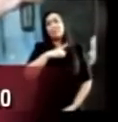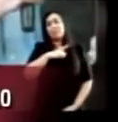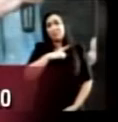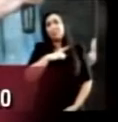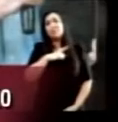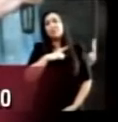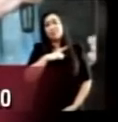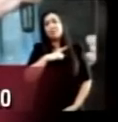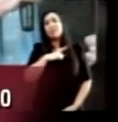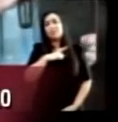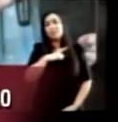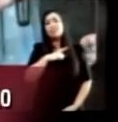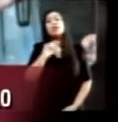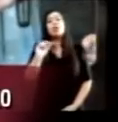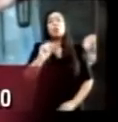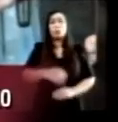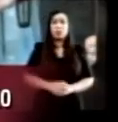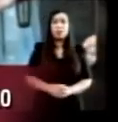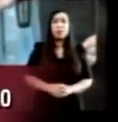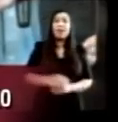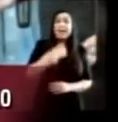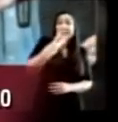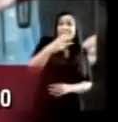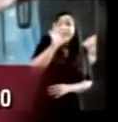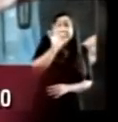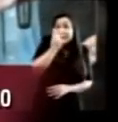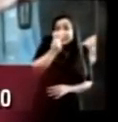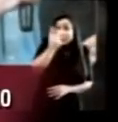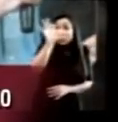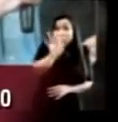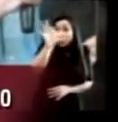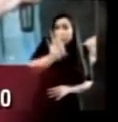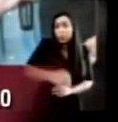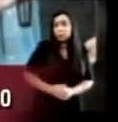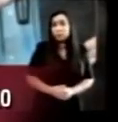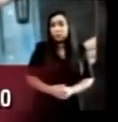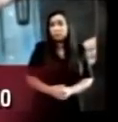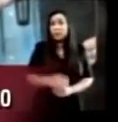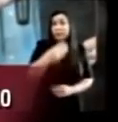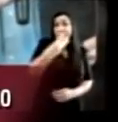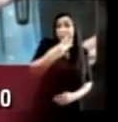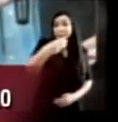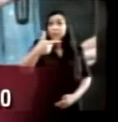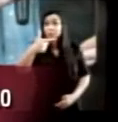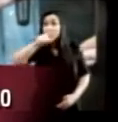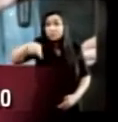é uma porcentagem de 35%. Essa de